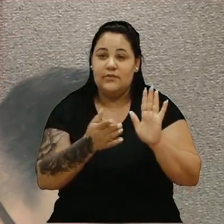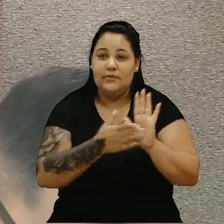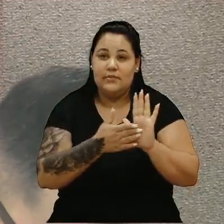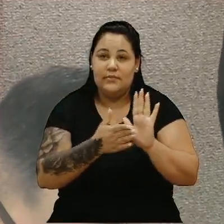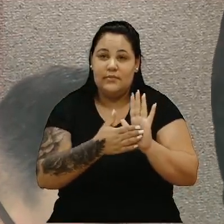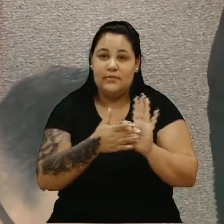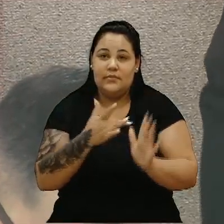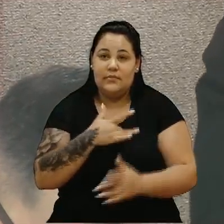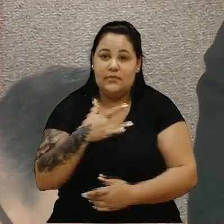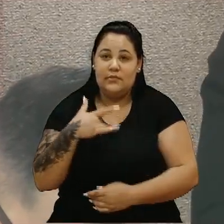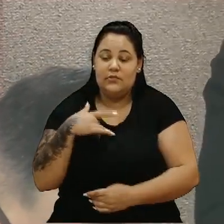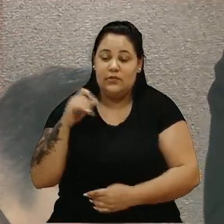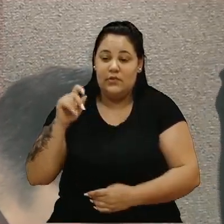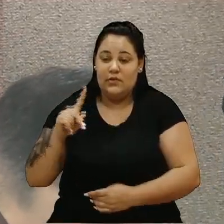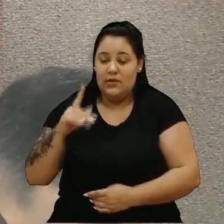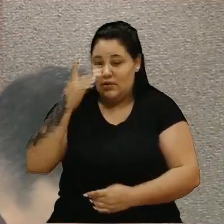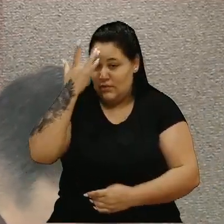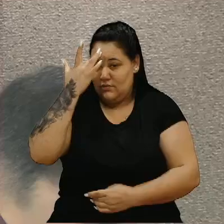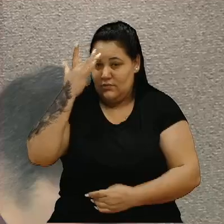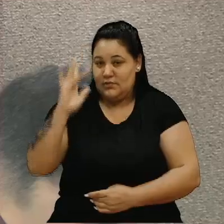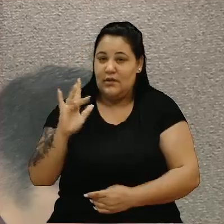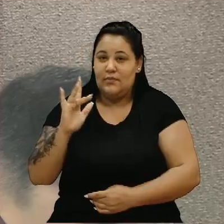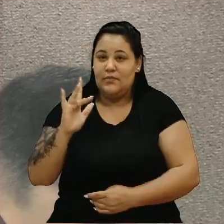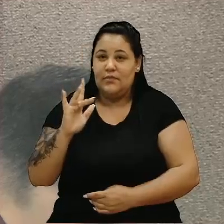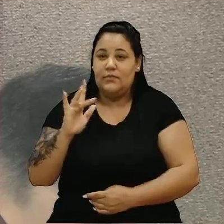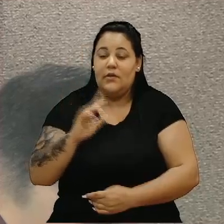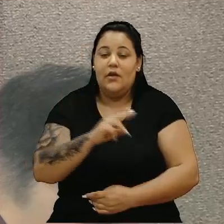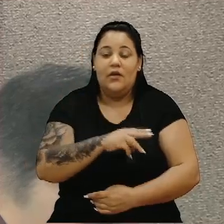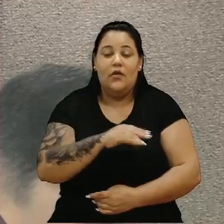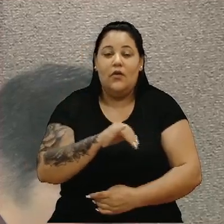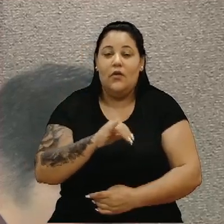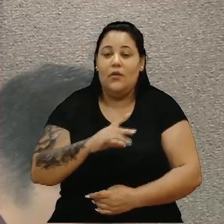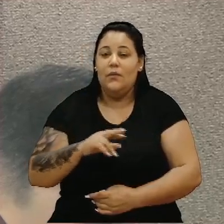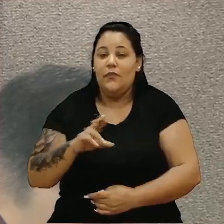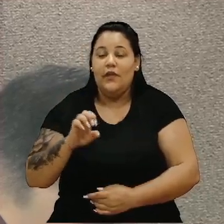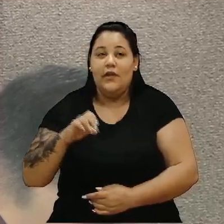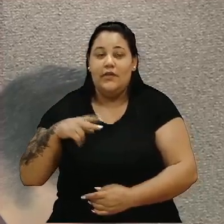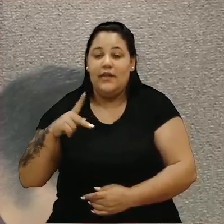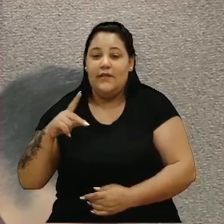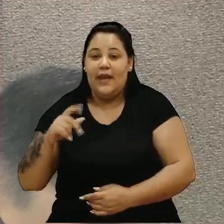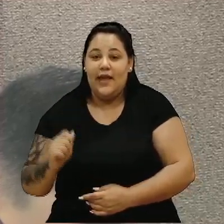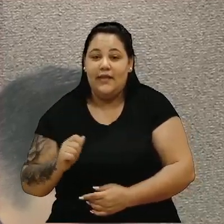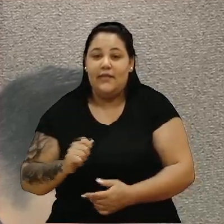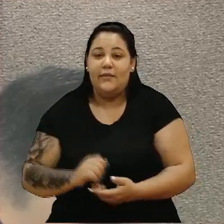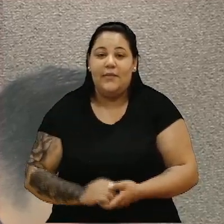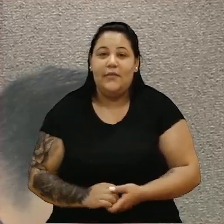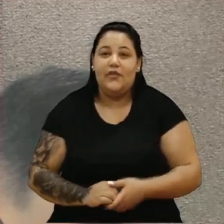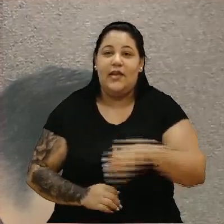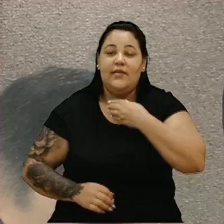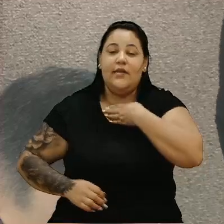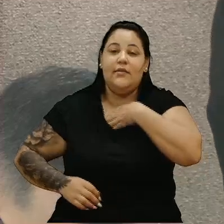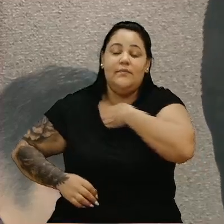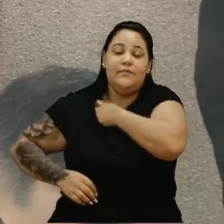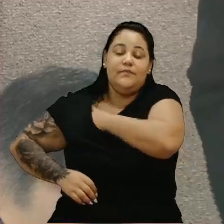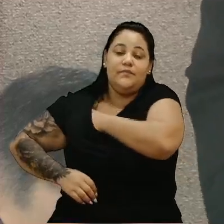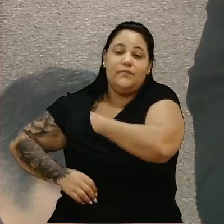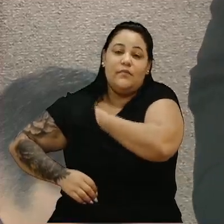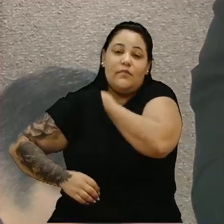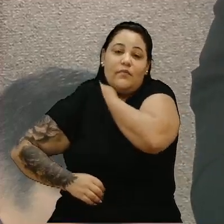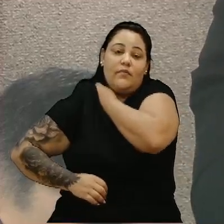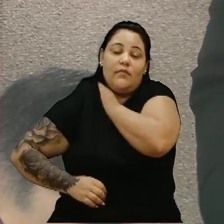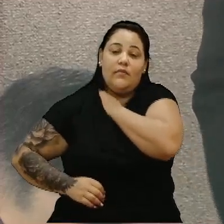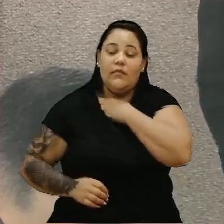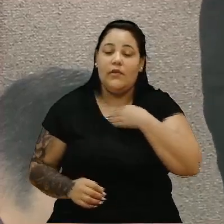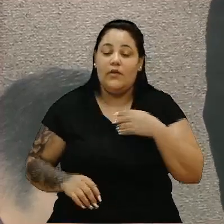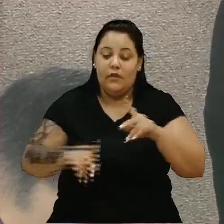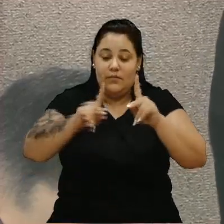Microempa tem cerca de 300 mil pessoas cobertas por plano de saúde. São pessoas que